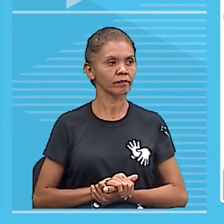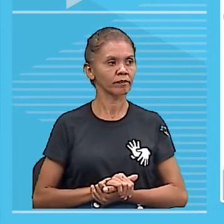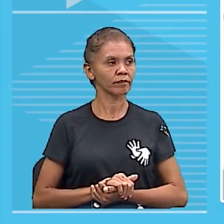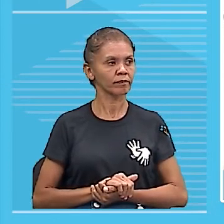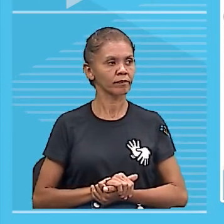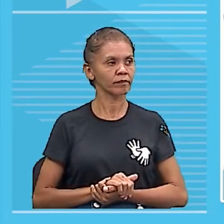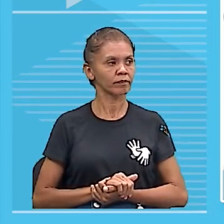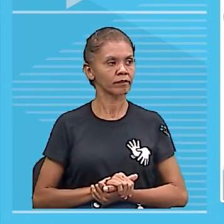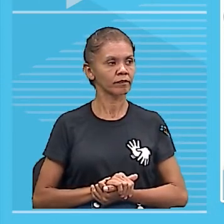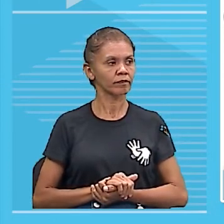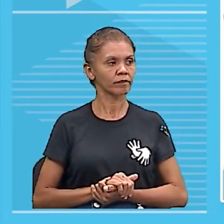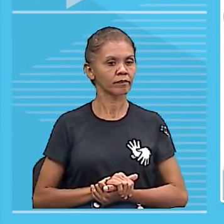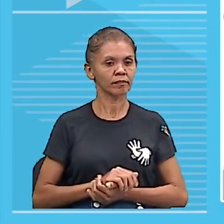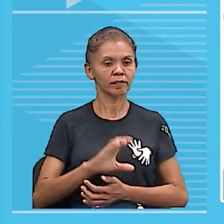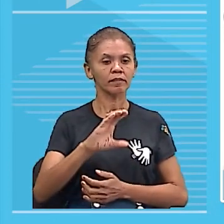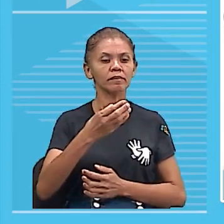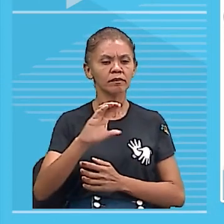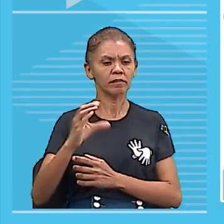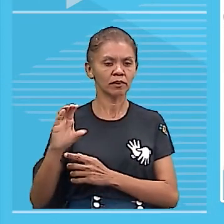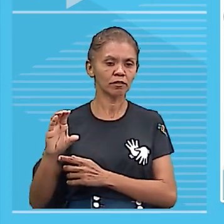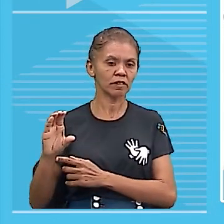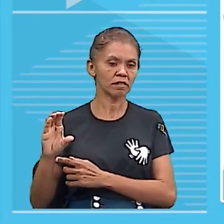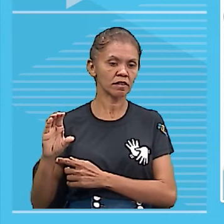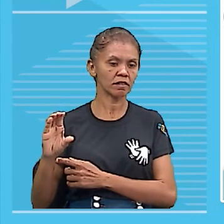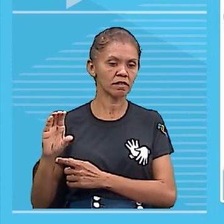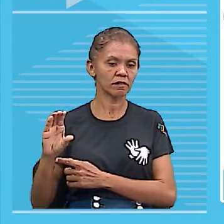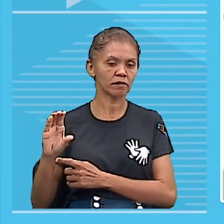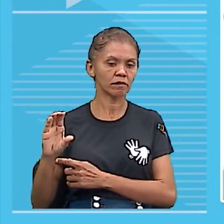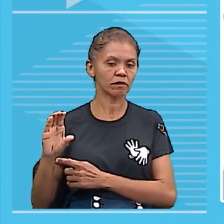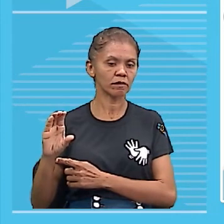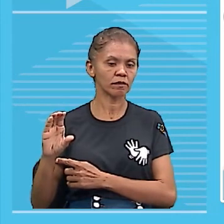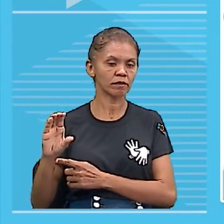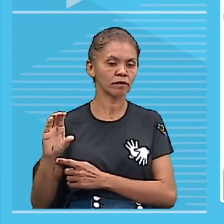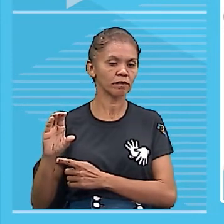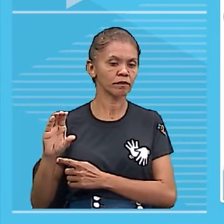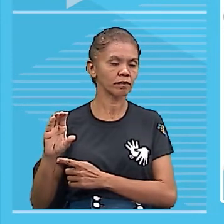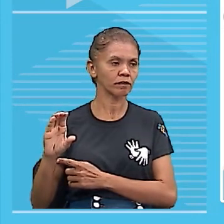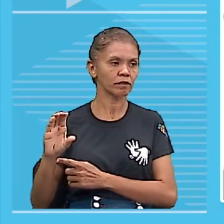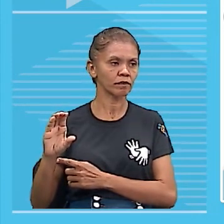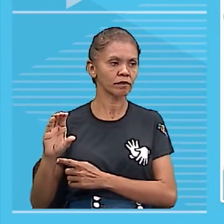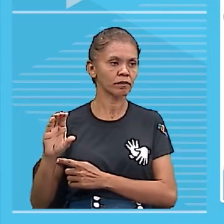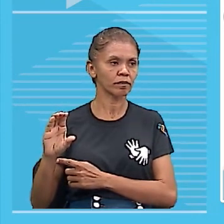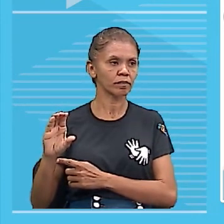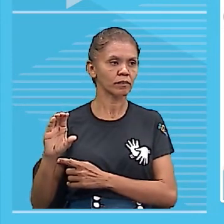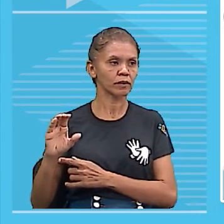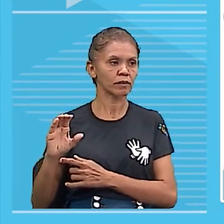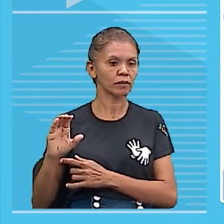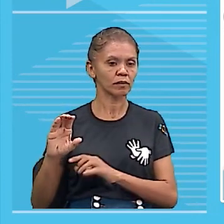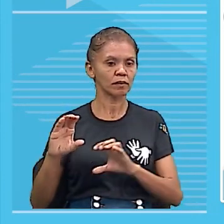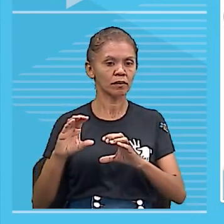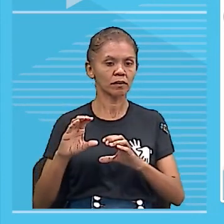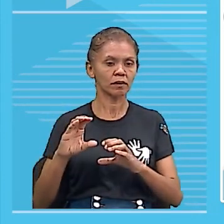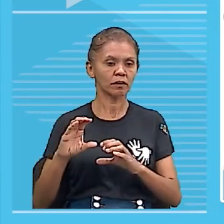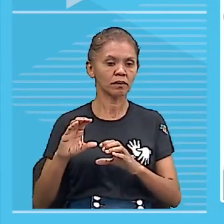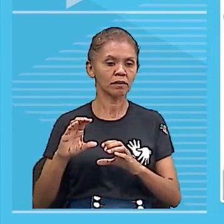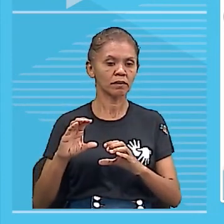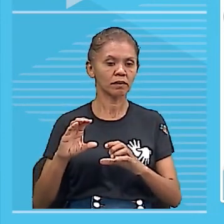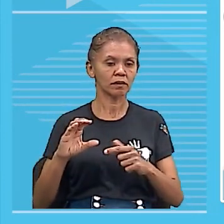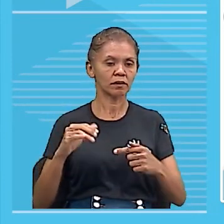quando a corrente elétrica e ela percorre o circuito e